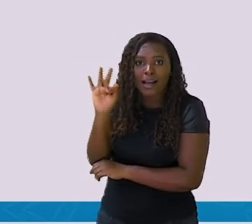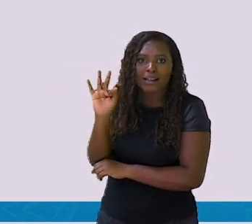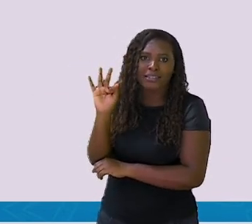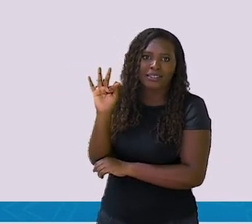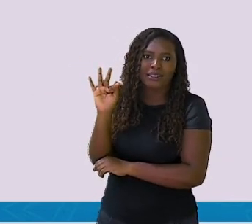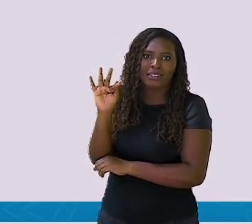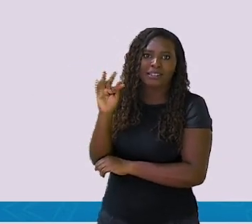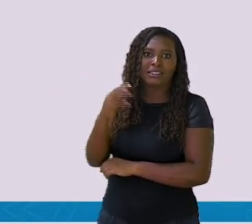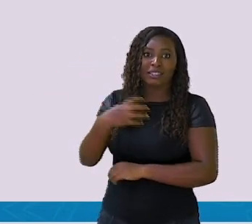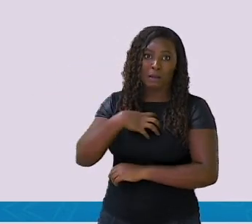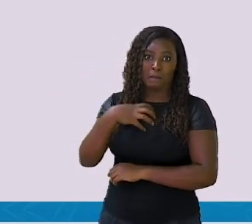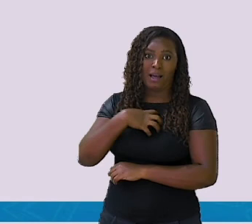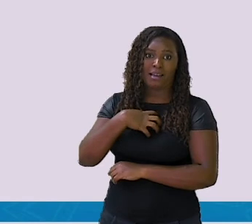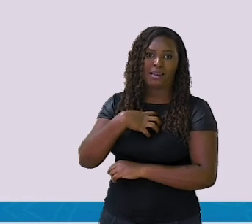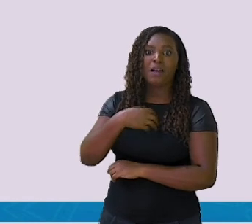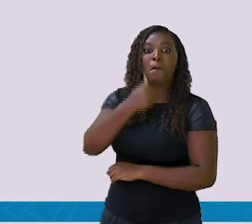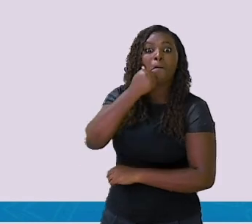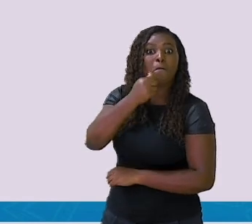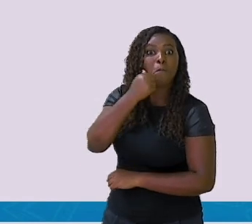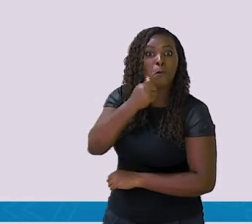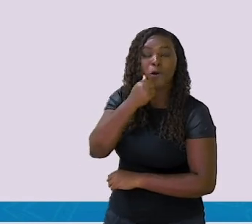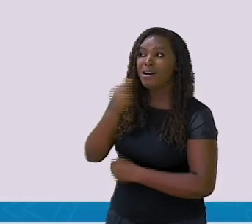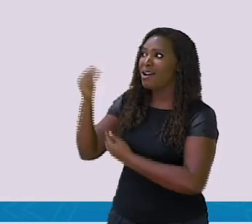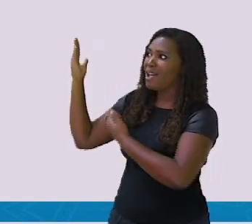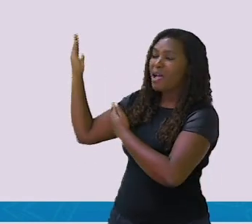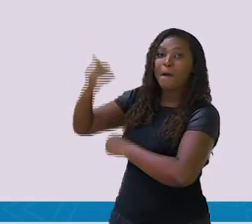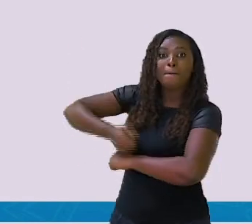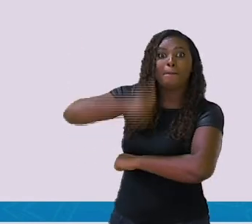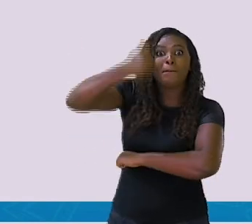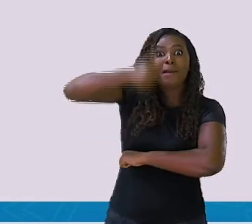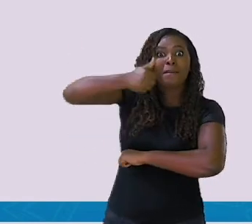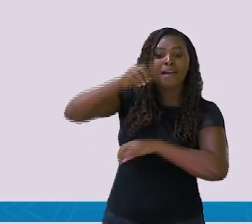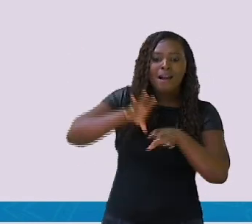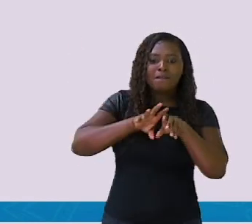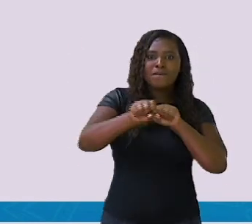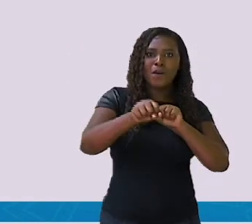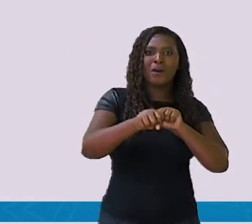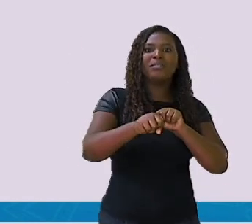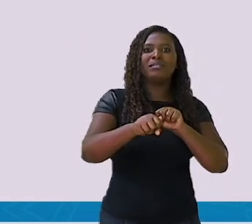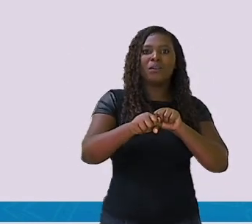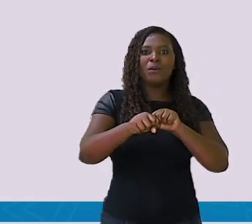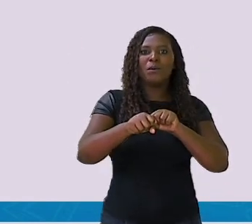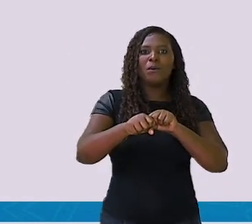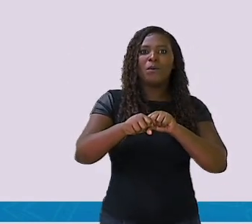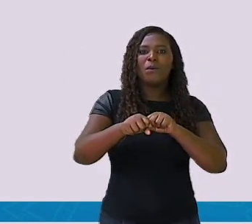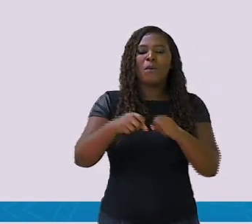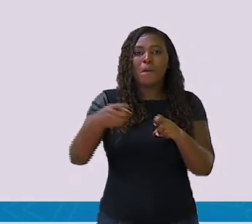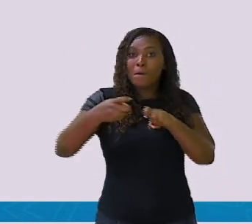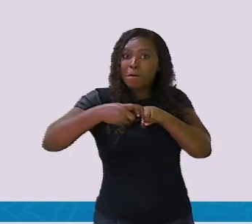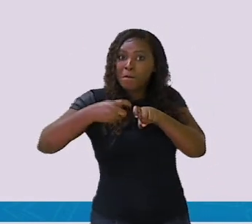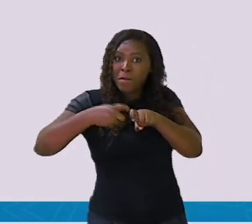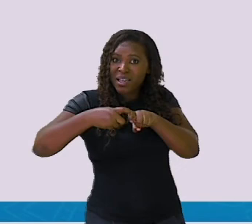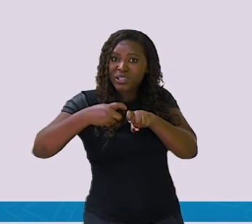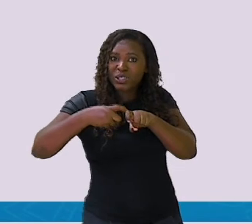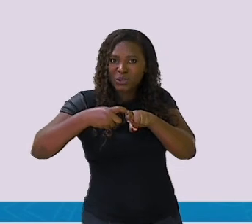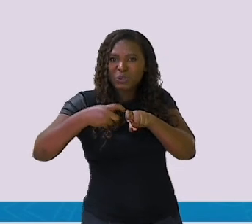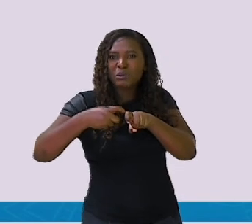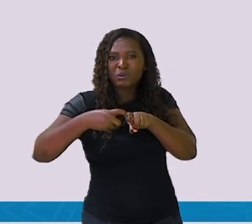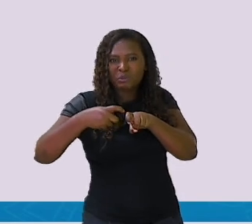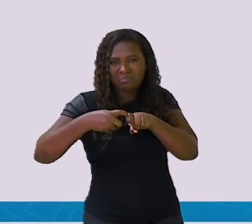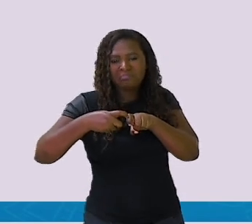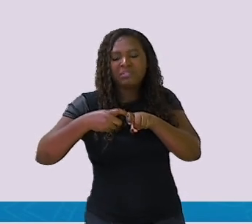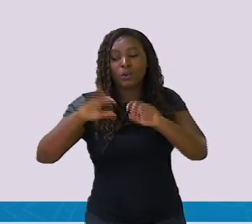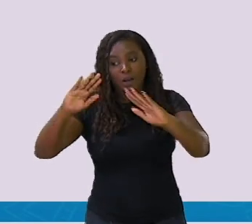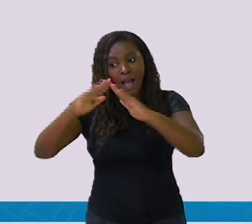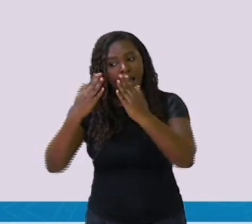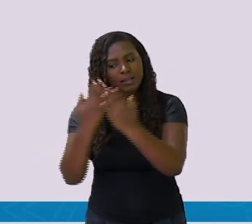brasileira diplomada no território nacional. Então é importante perceber que a gente tem por trás dessas